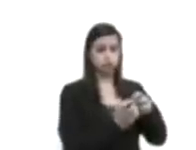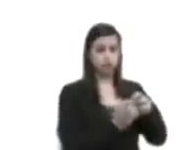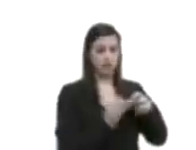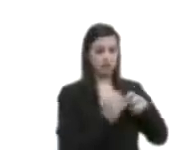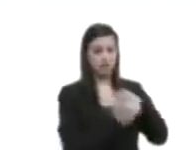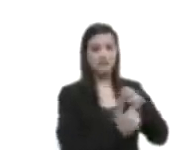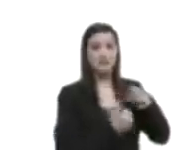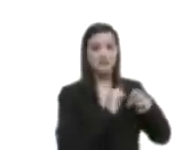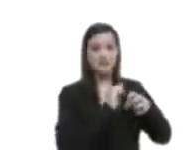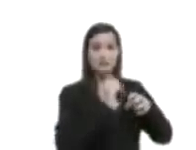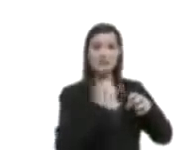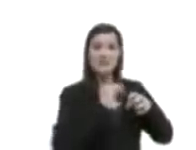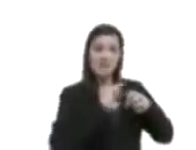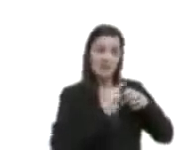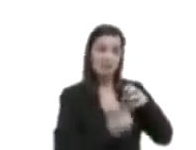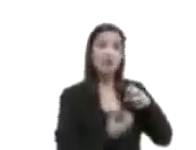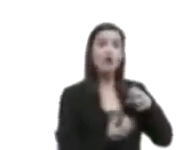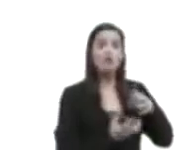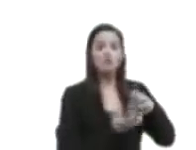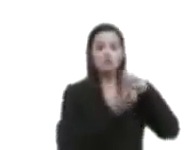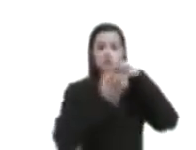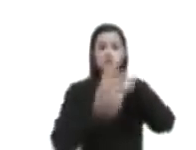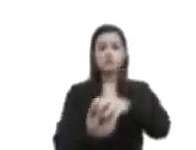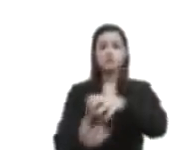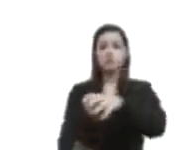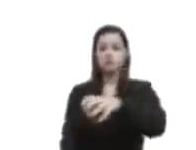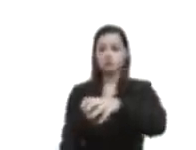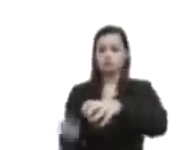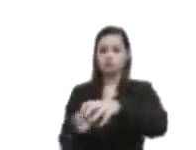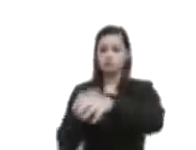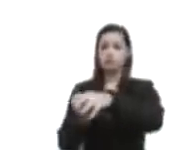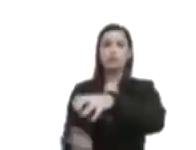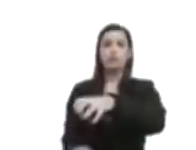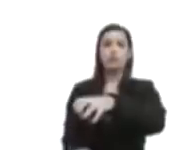fogo e aqueles metais se separam